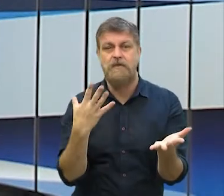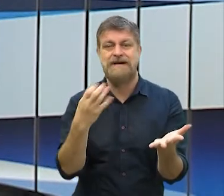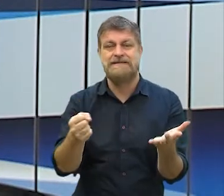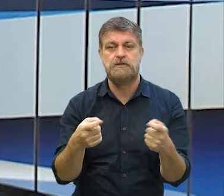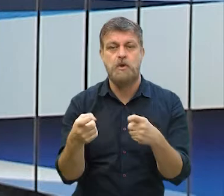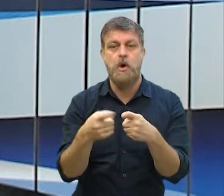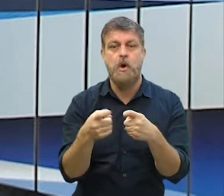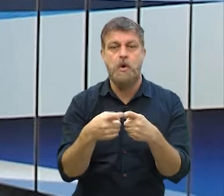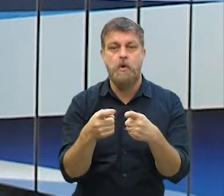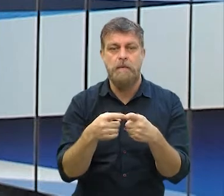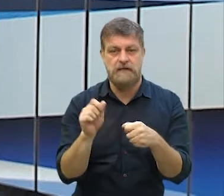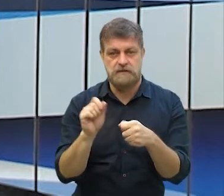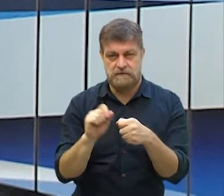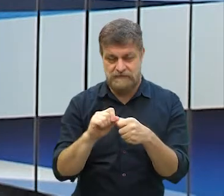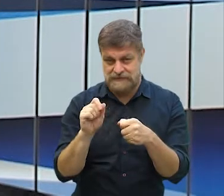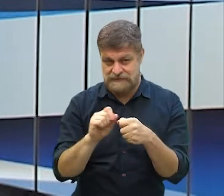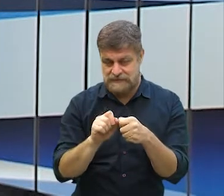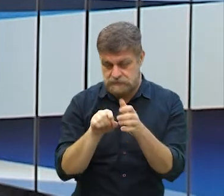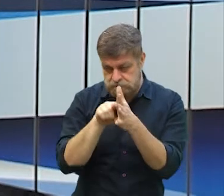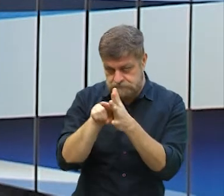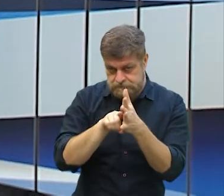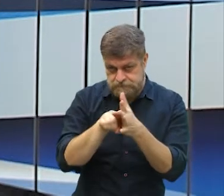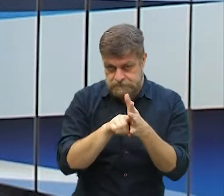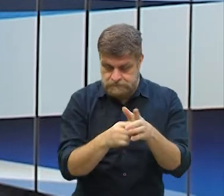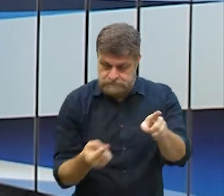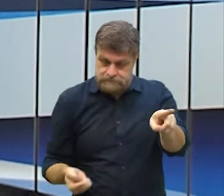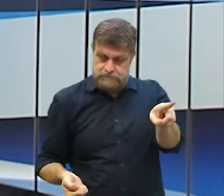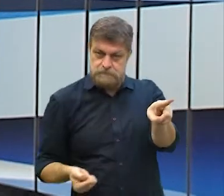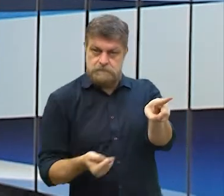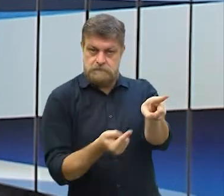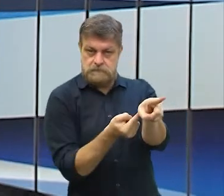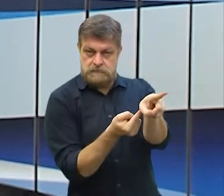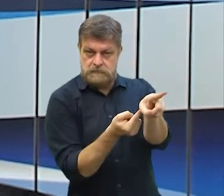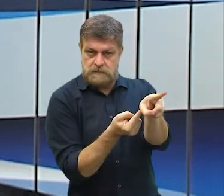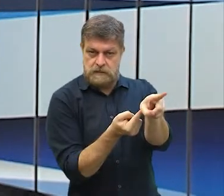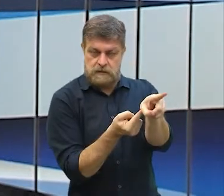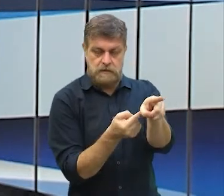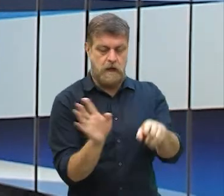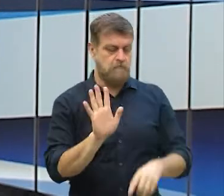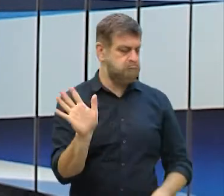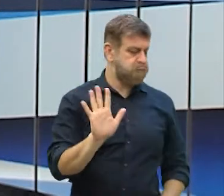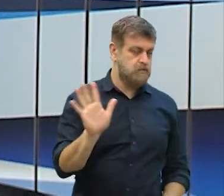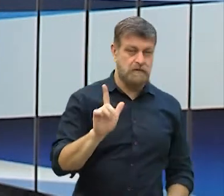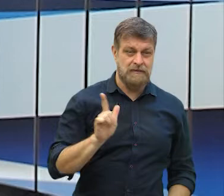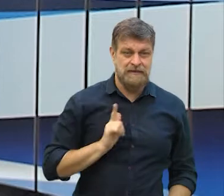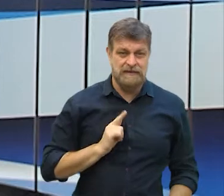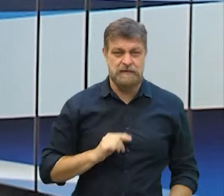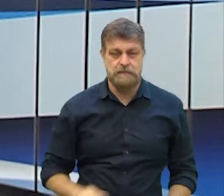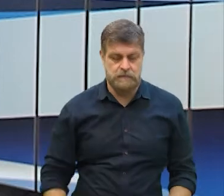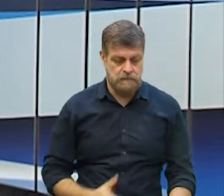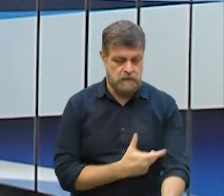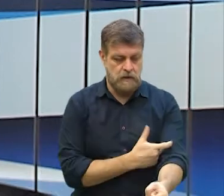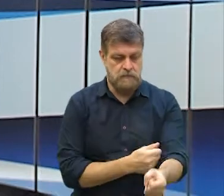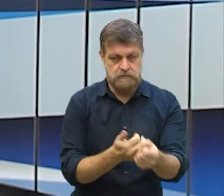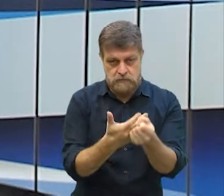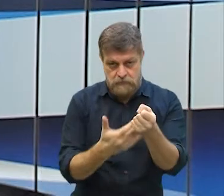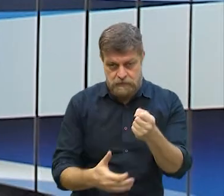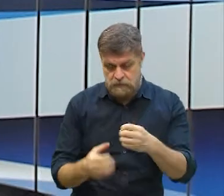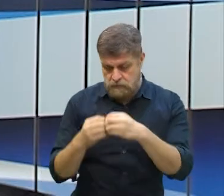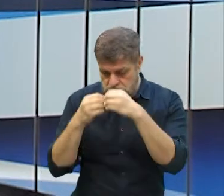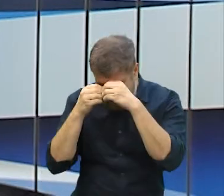não permitiram que o médico urologista realizasse o exame de toque retal. Já o